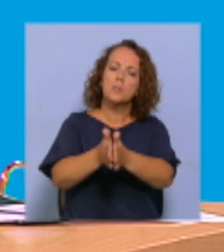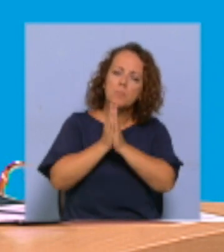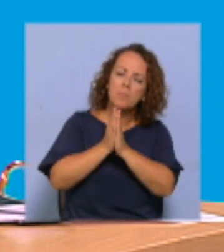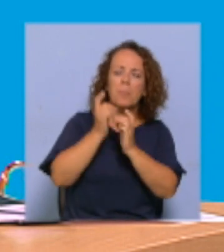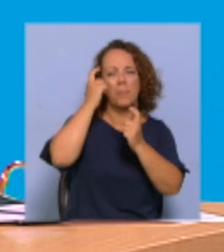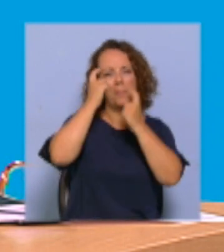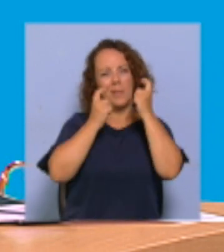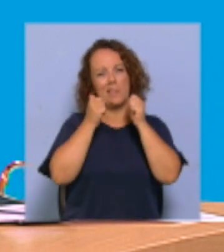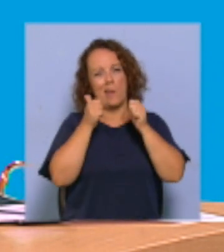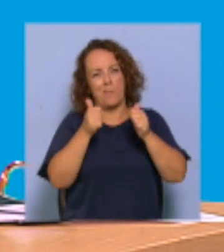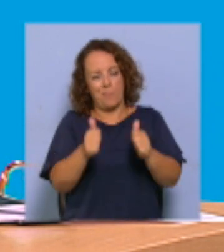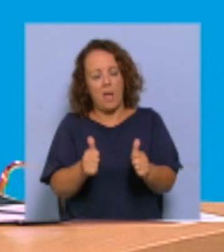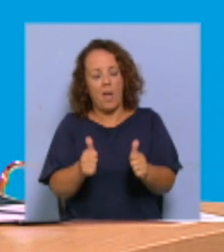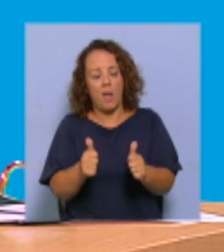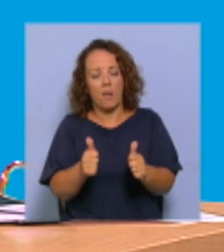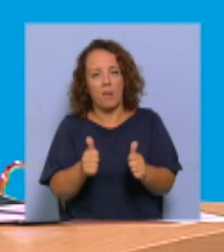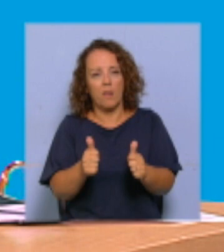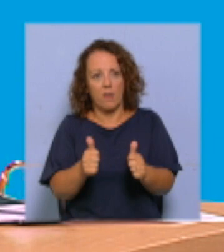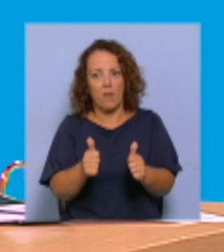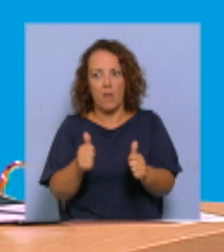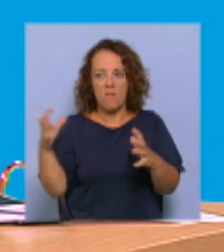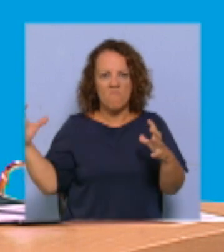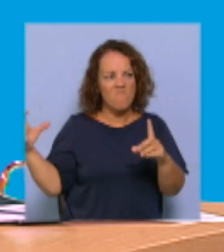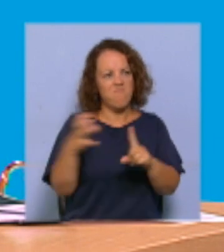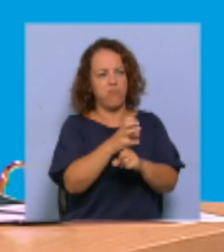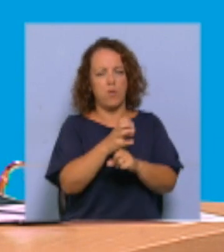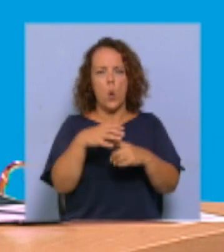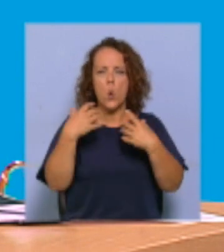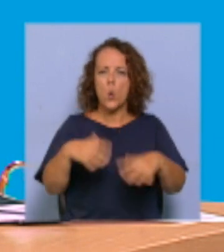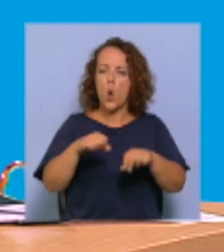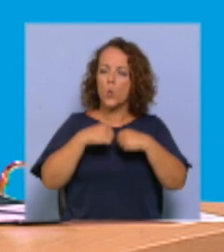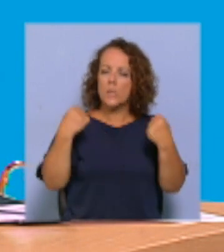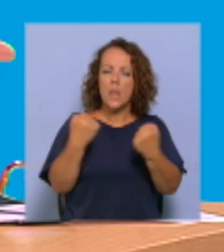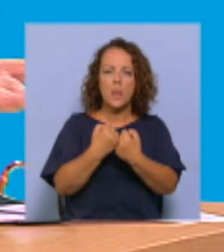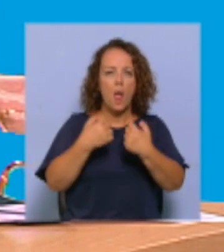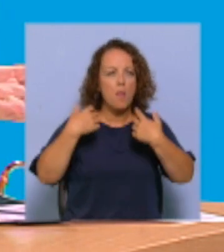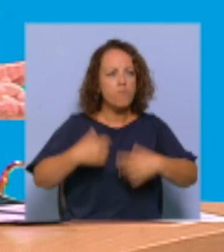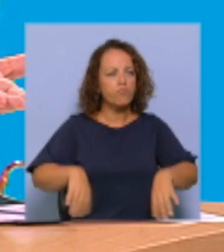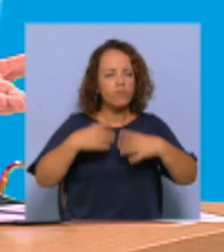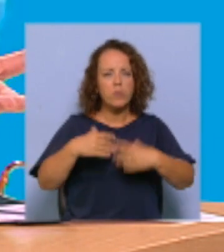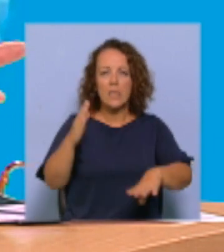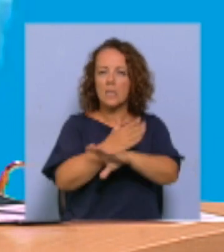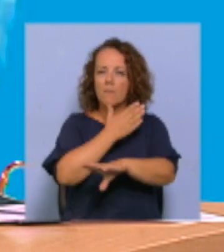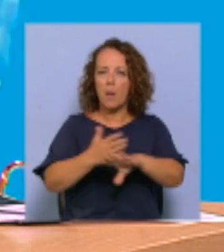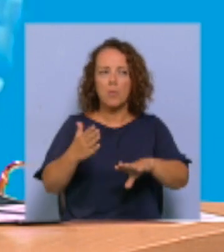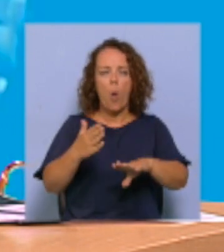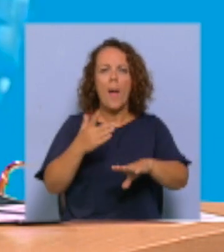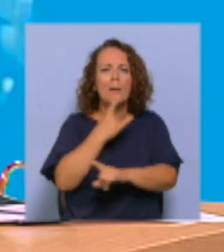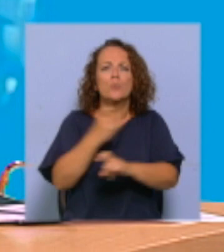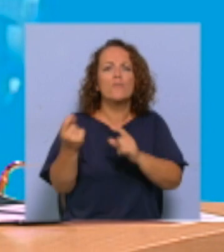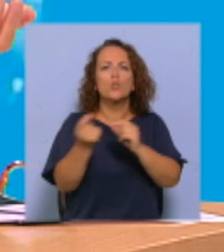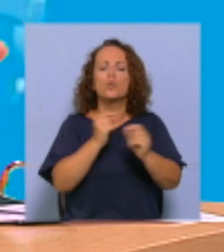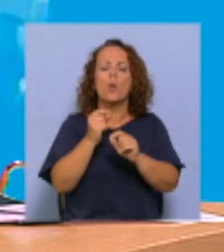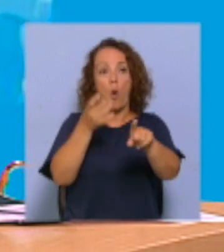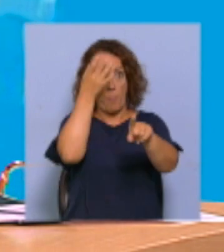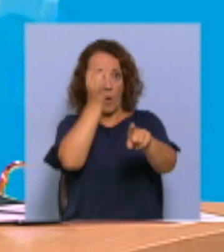senso, mostra que a sociedade está tão crispada que é impossível discutir a diferença mais básica, não é? Tu pensas